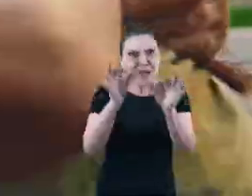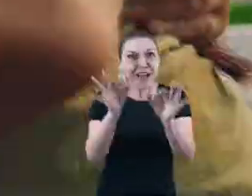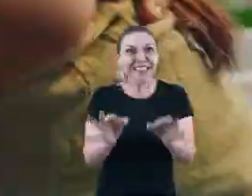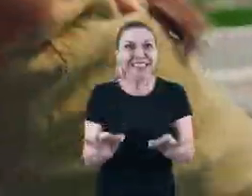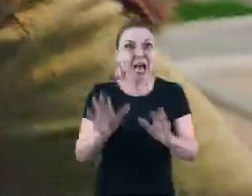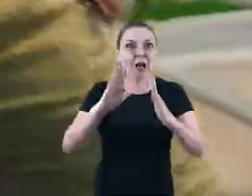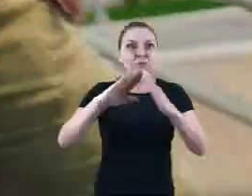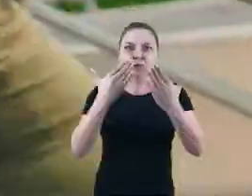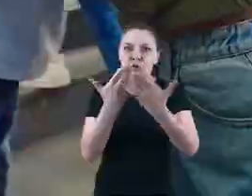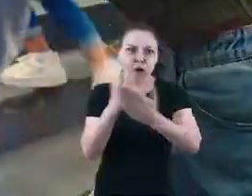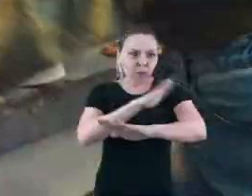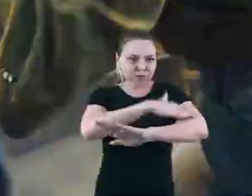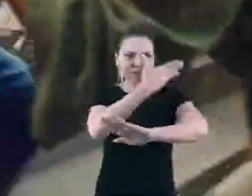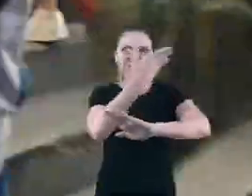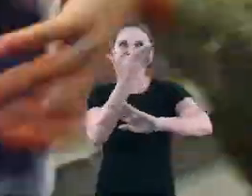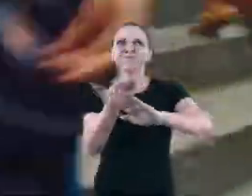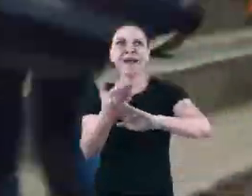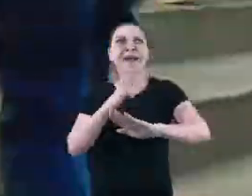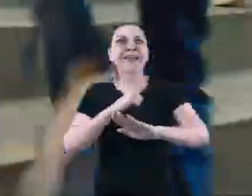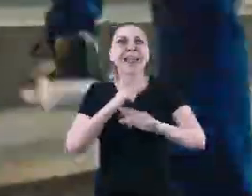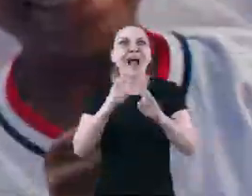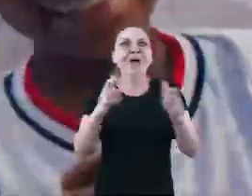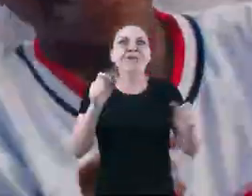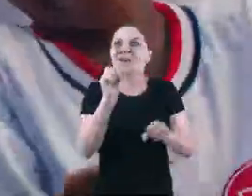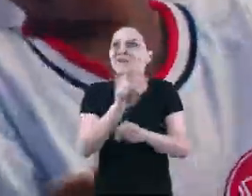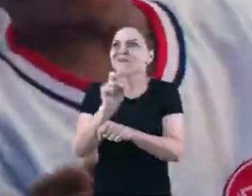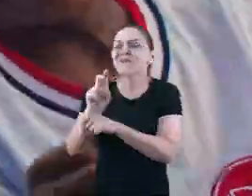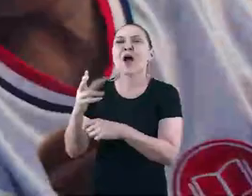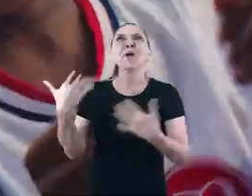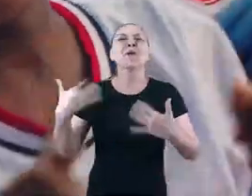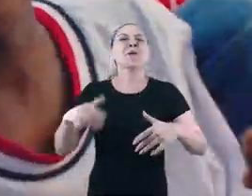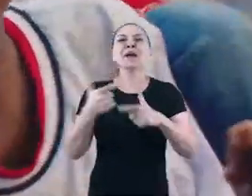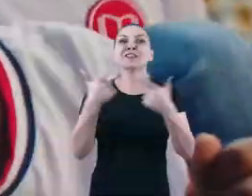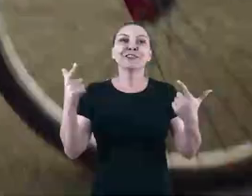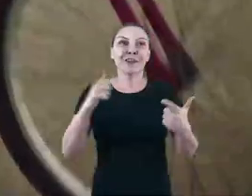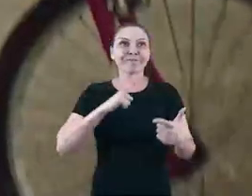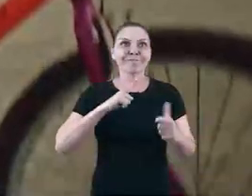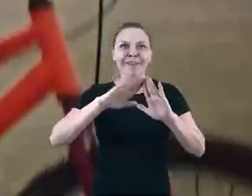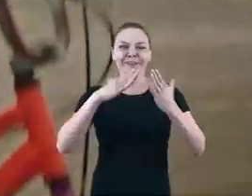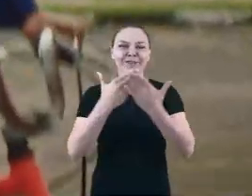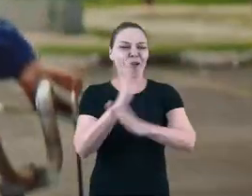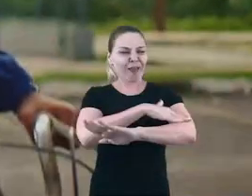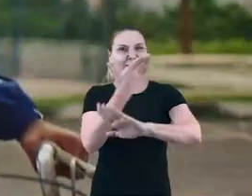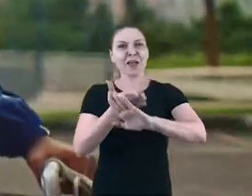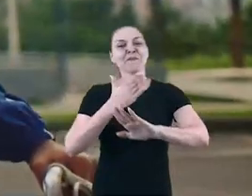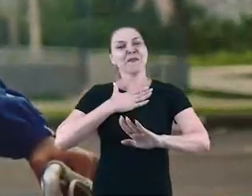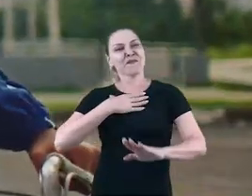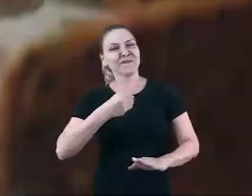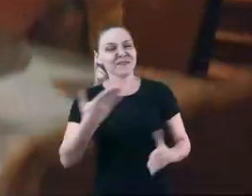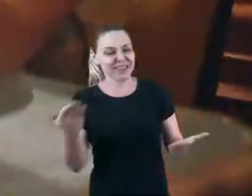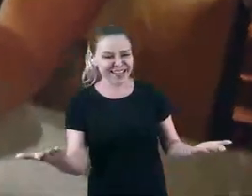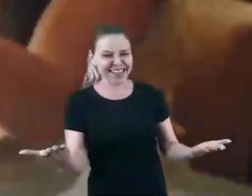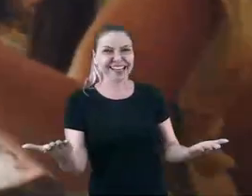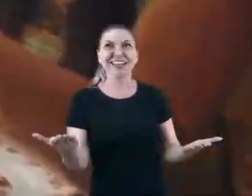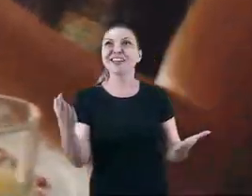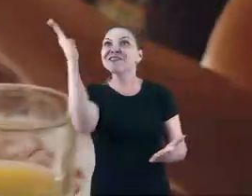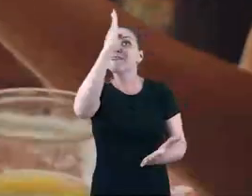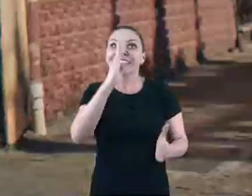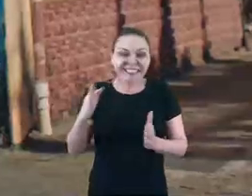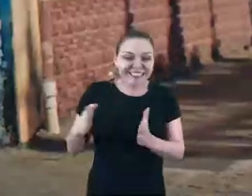Escola em tempo integral, já subi. É uma bênção ter uma escola integral pro meu filho. É